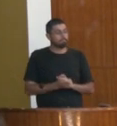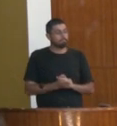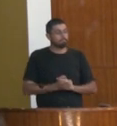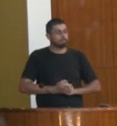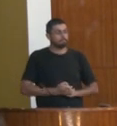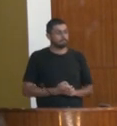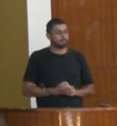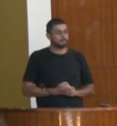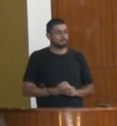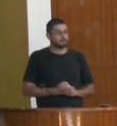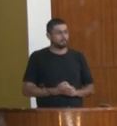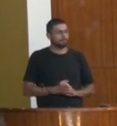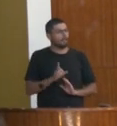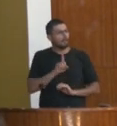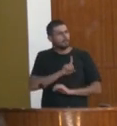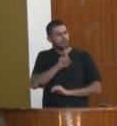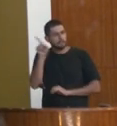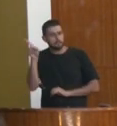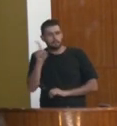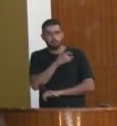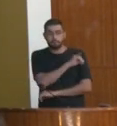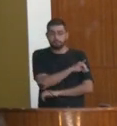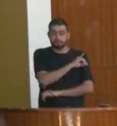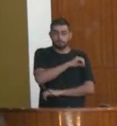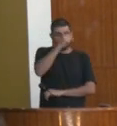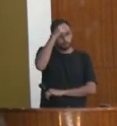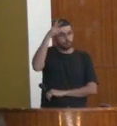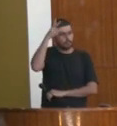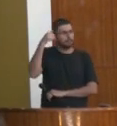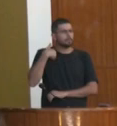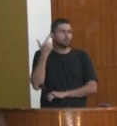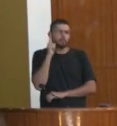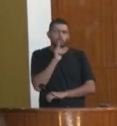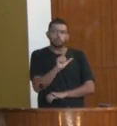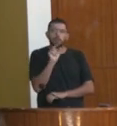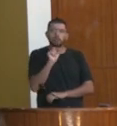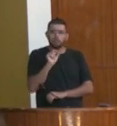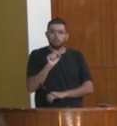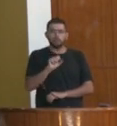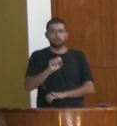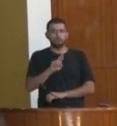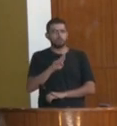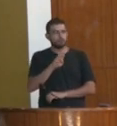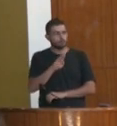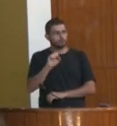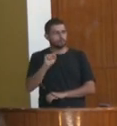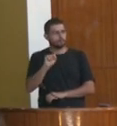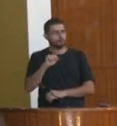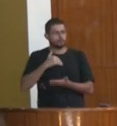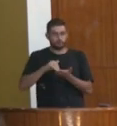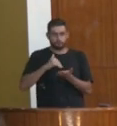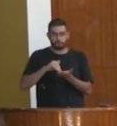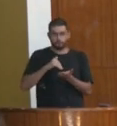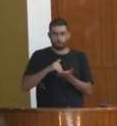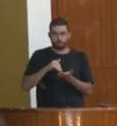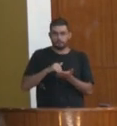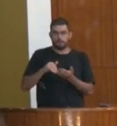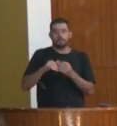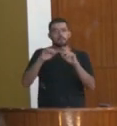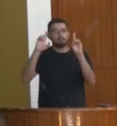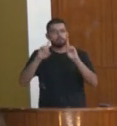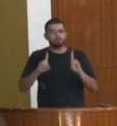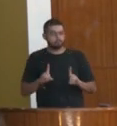Eu, na Prefeitura do Rio, consegui chegar ao cargo de subsecretário da Pessoa com Deficiência.